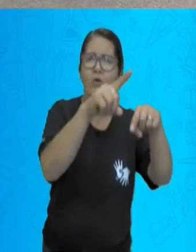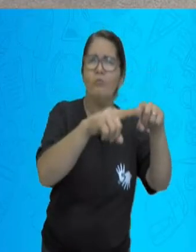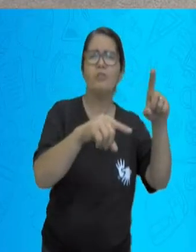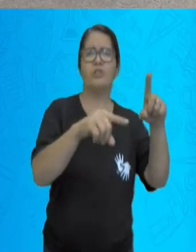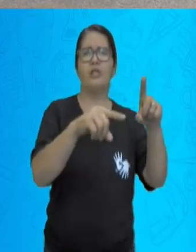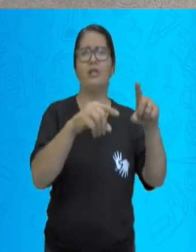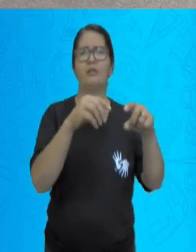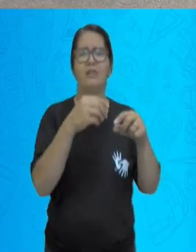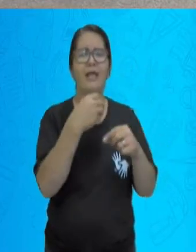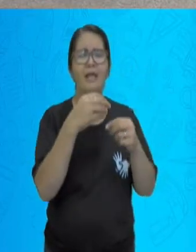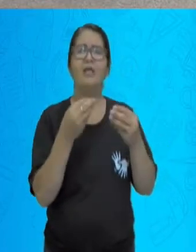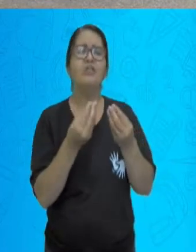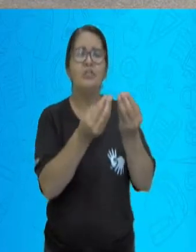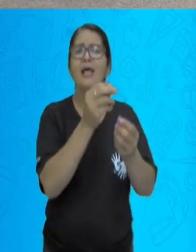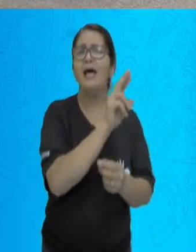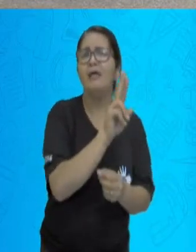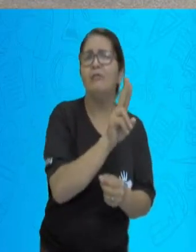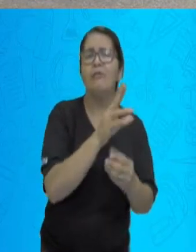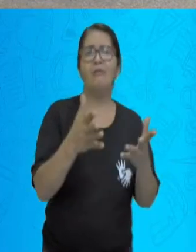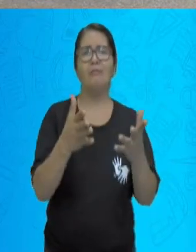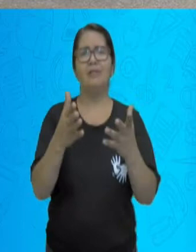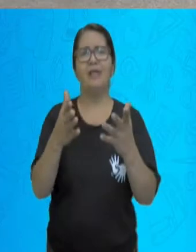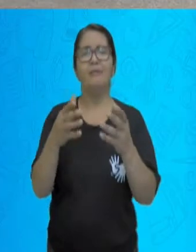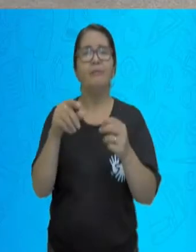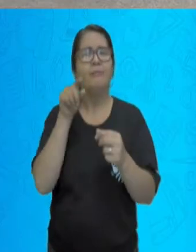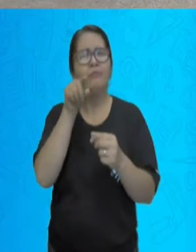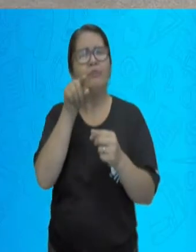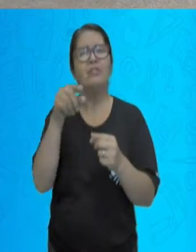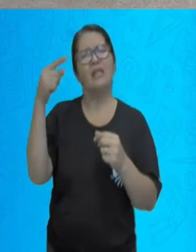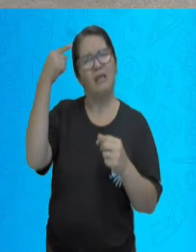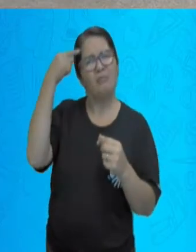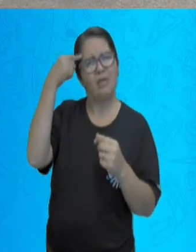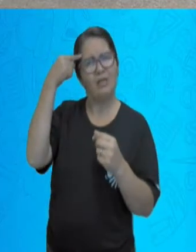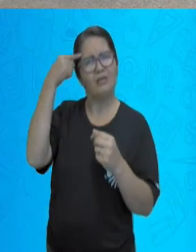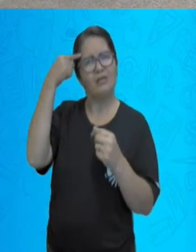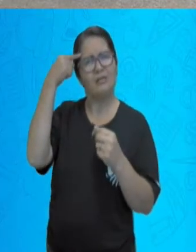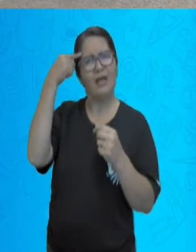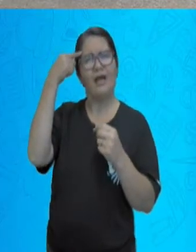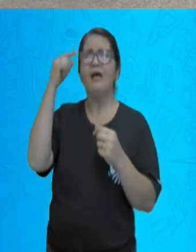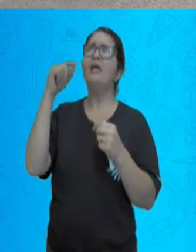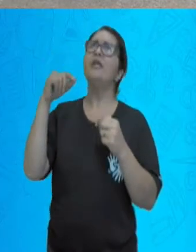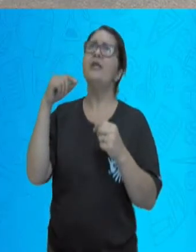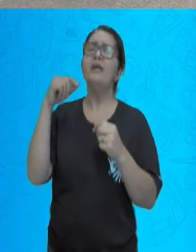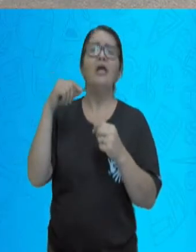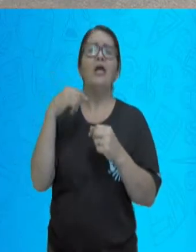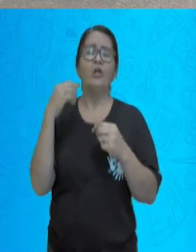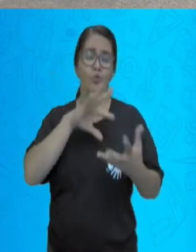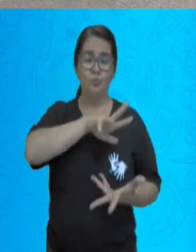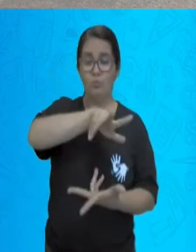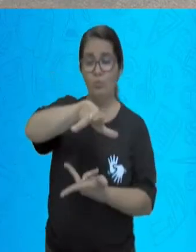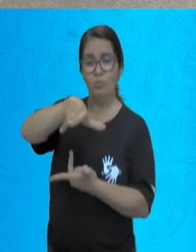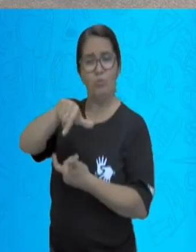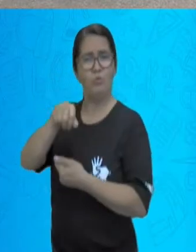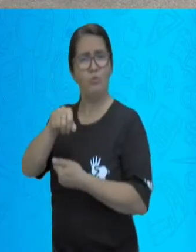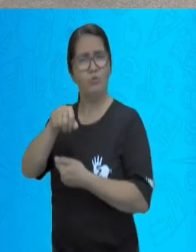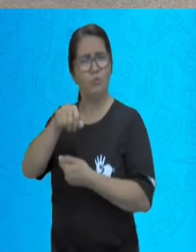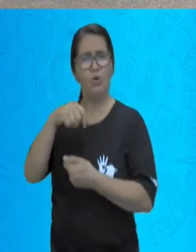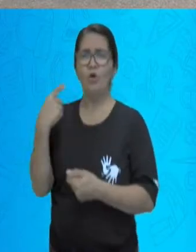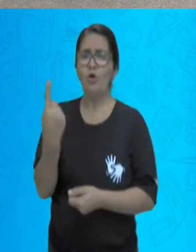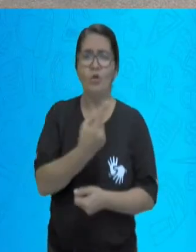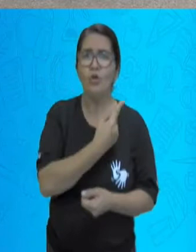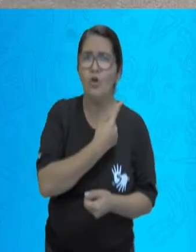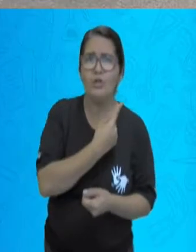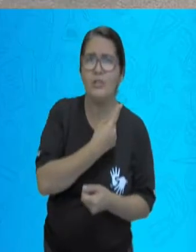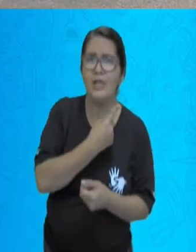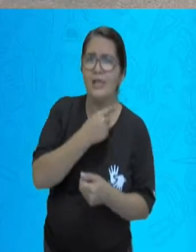para pensar que ao nosso redor, né, aqui ou aonde você está aí agora, estamos cercados